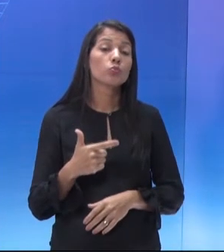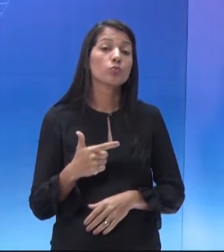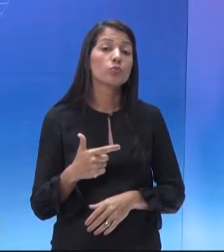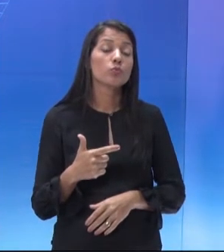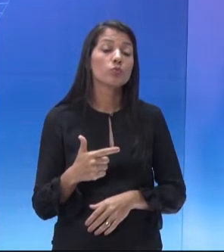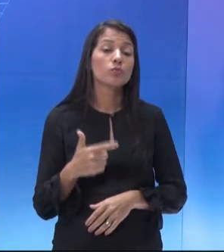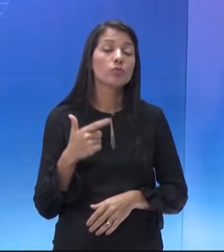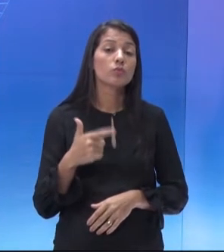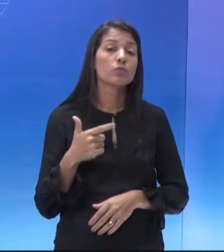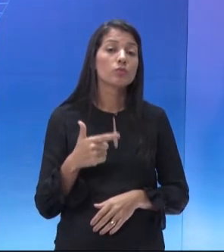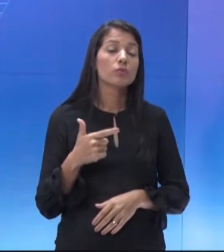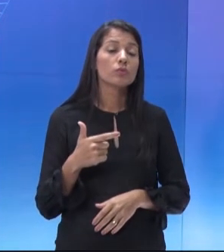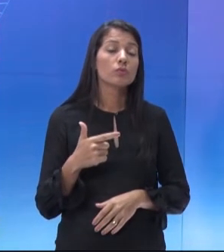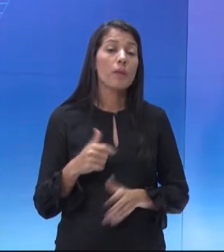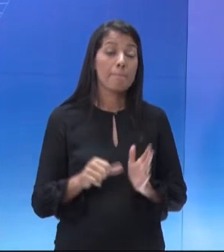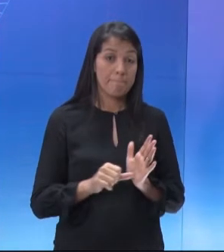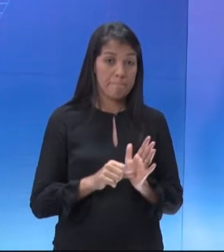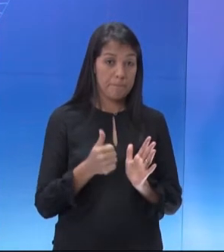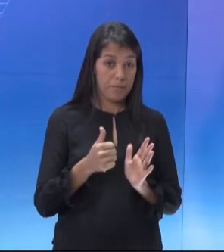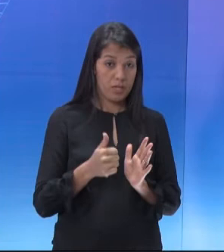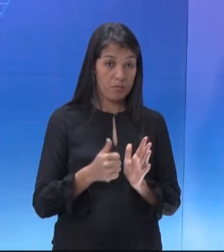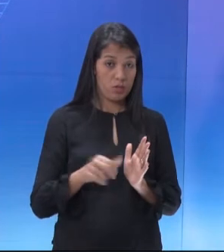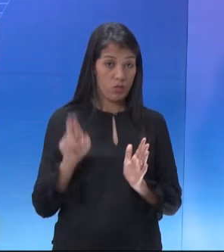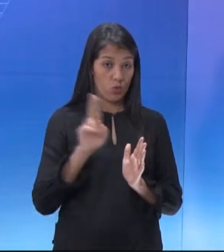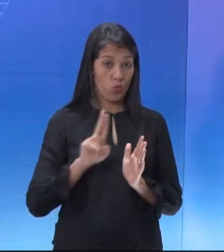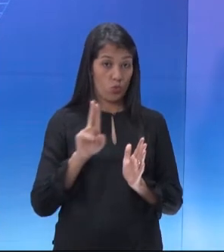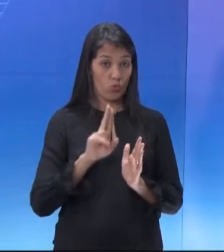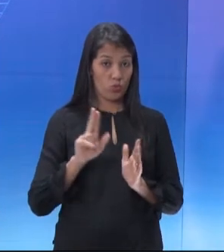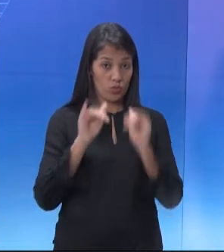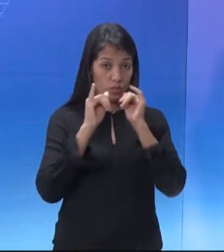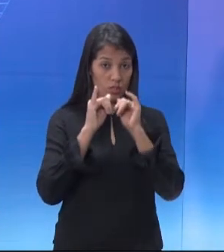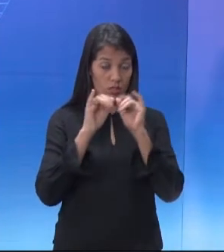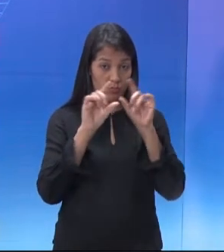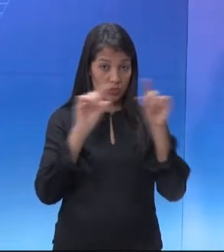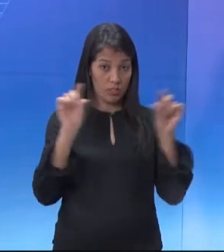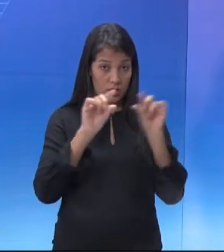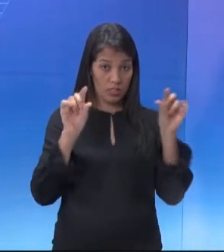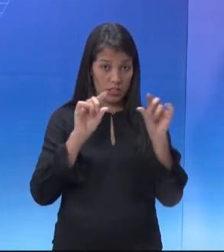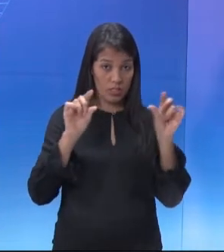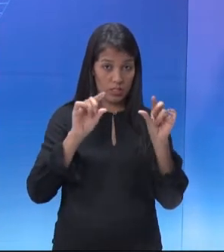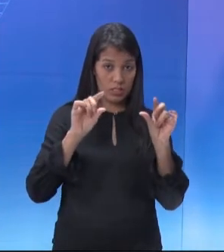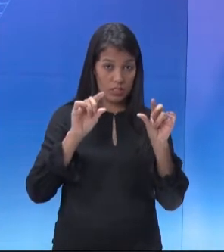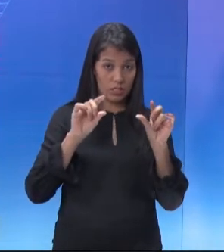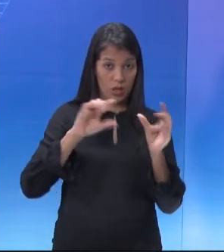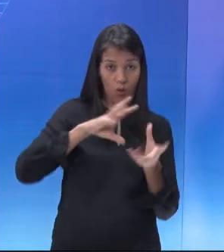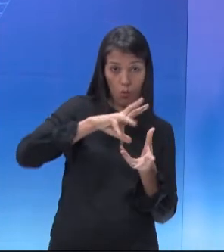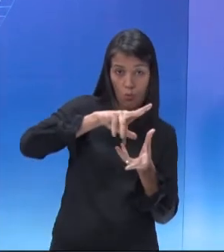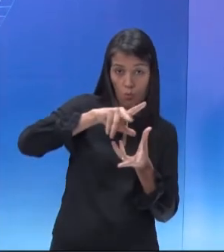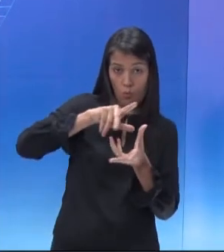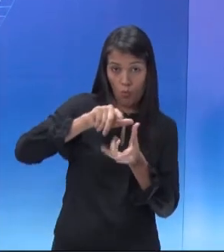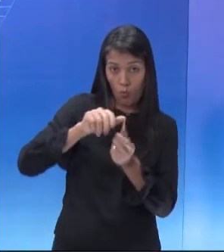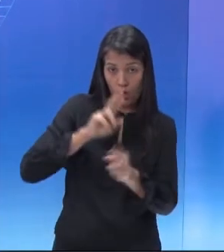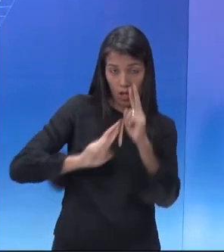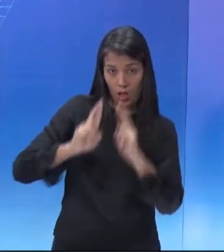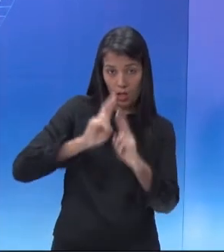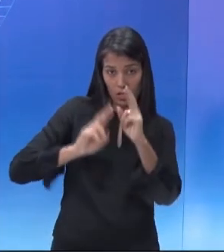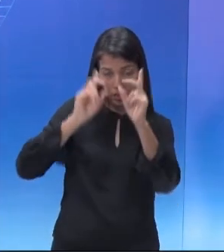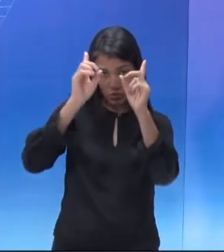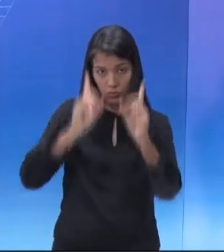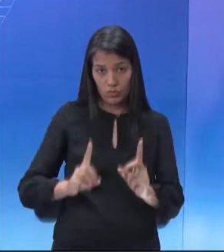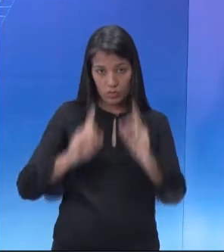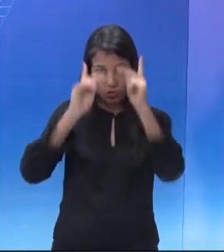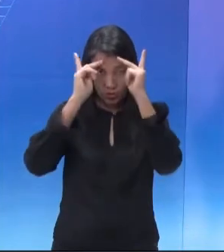que nós usamos uma citação vinculada à Declaração Universal dos Direitos Humanos. Eu vou chamar a filosofia